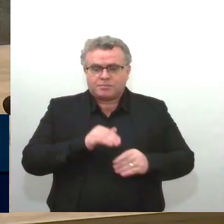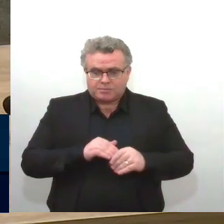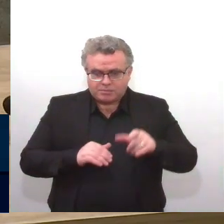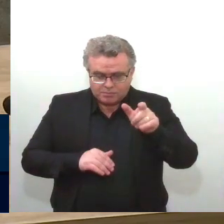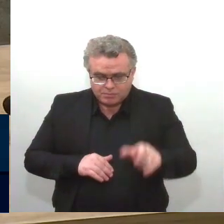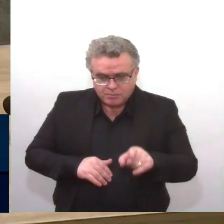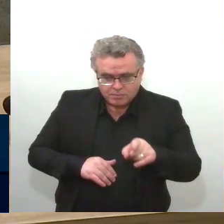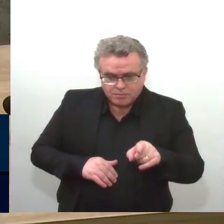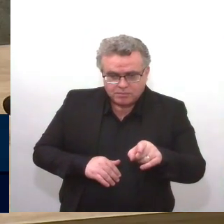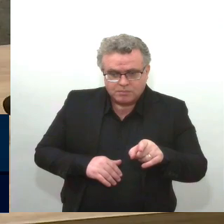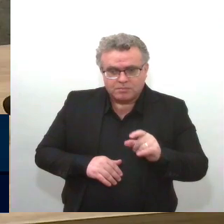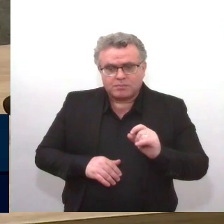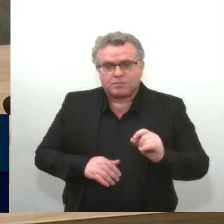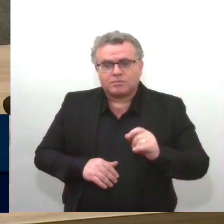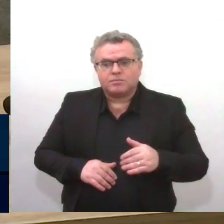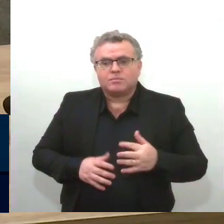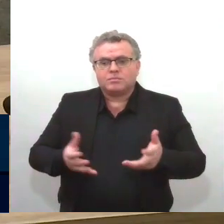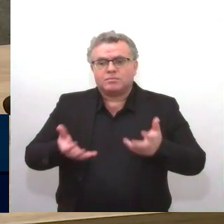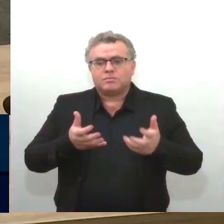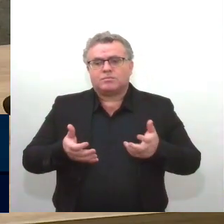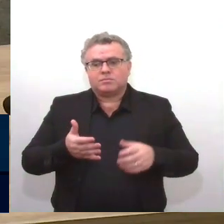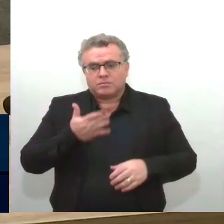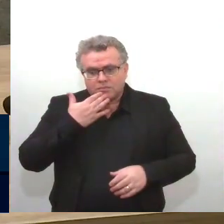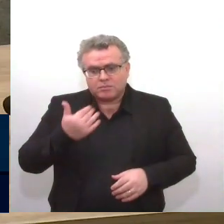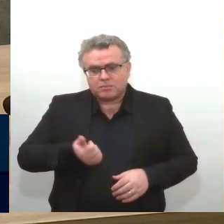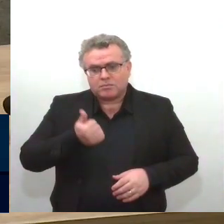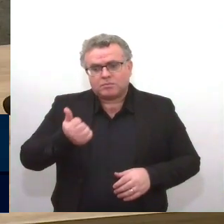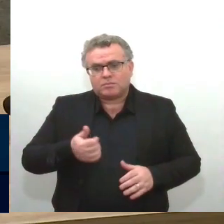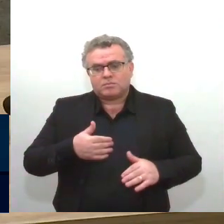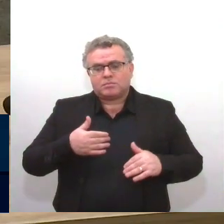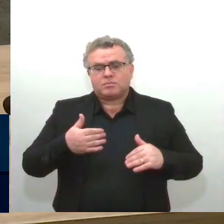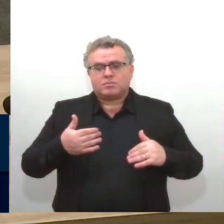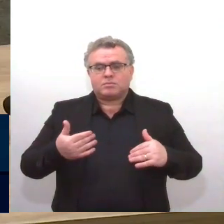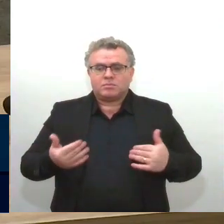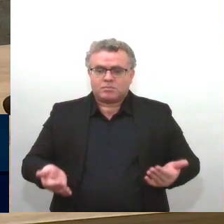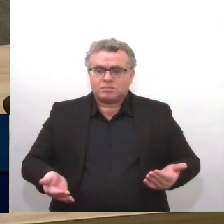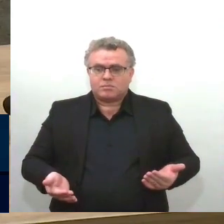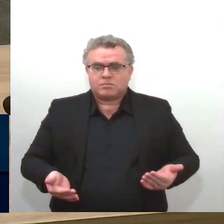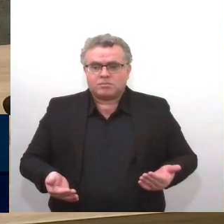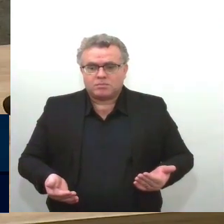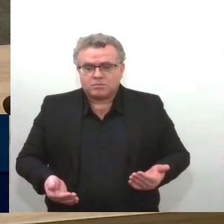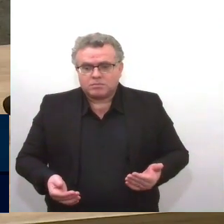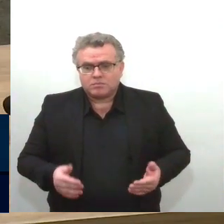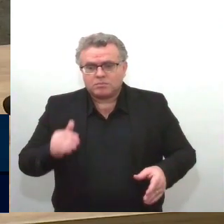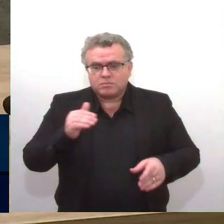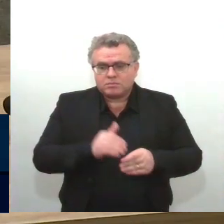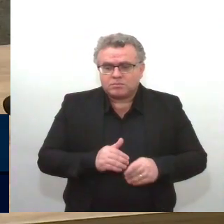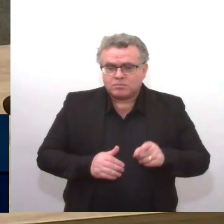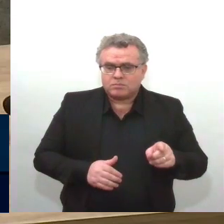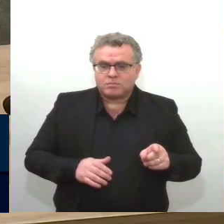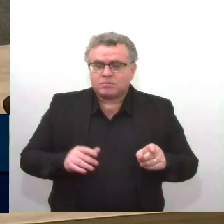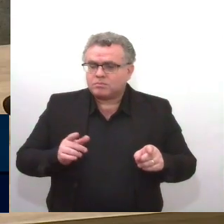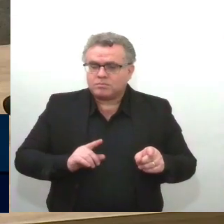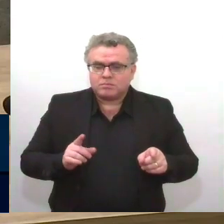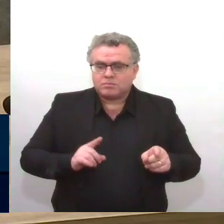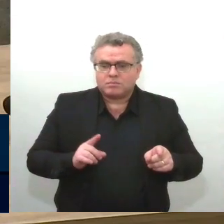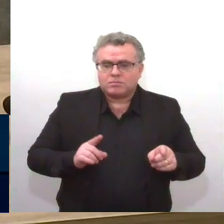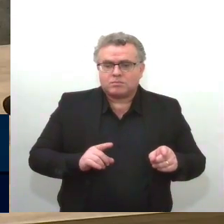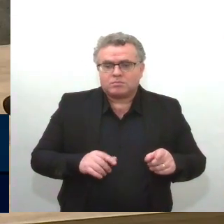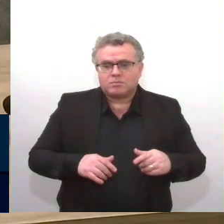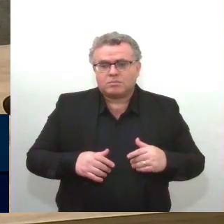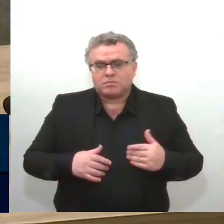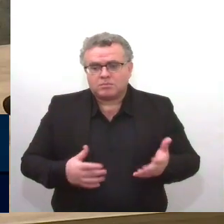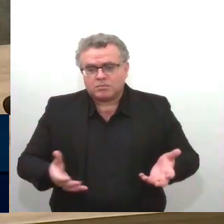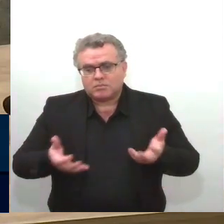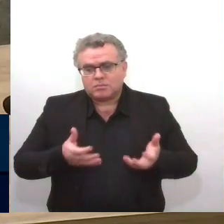a melhoria os que saíram de Ribeirópolis para votar em Rogério porque queriam a melhoria ou seja sai